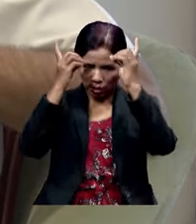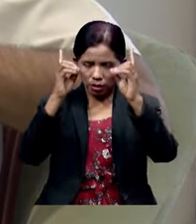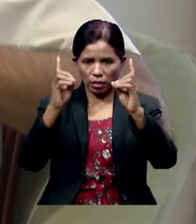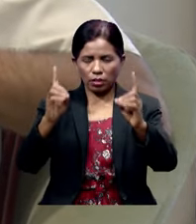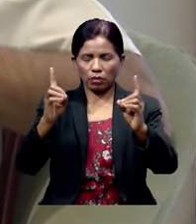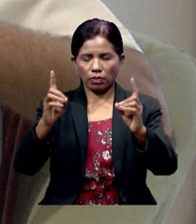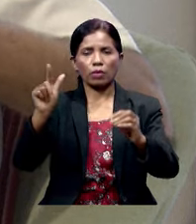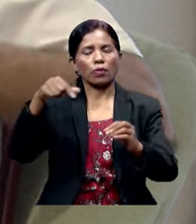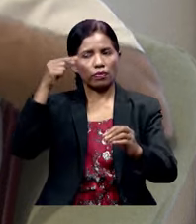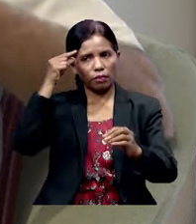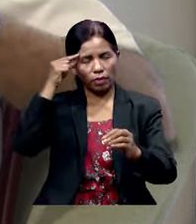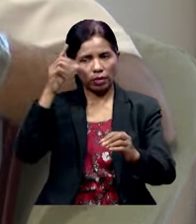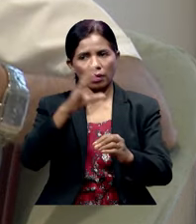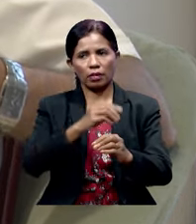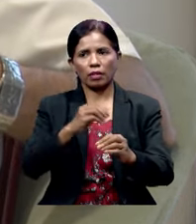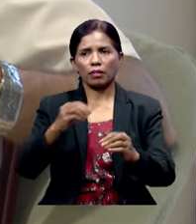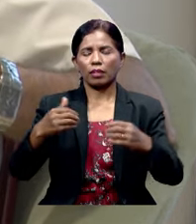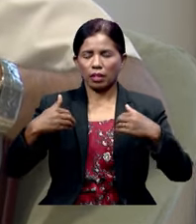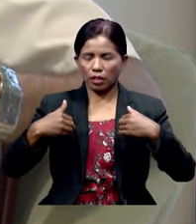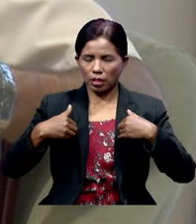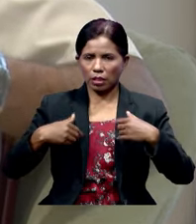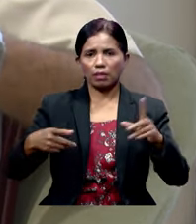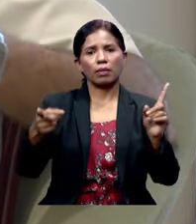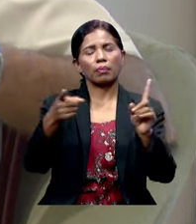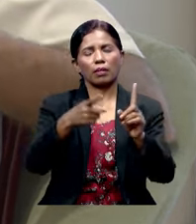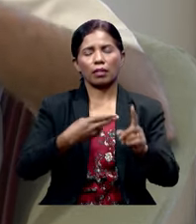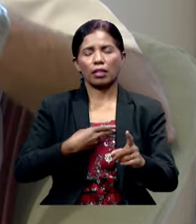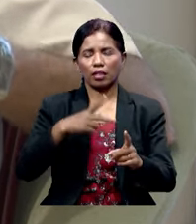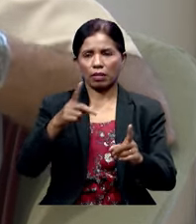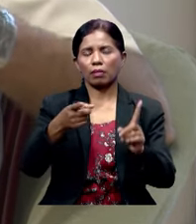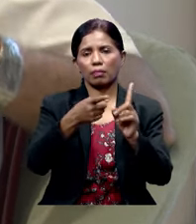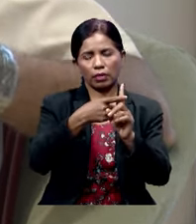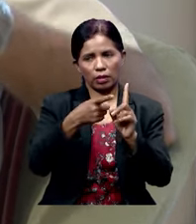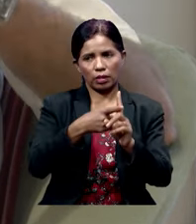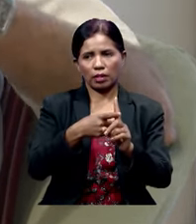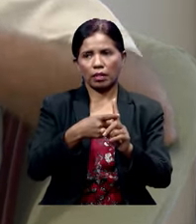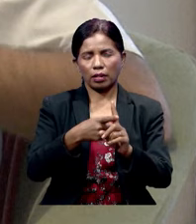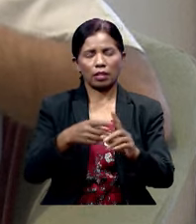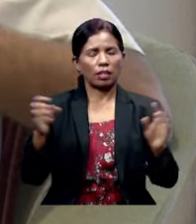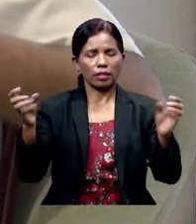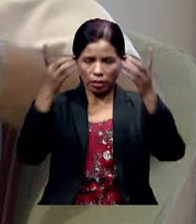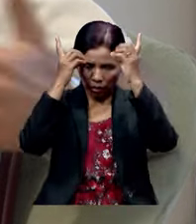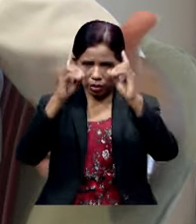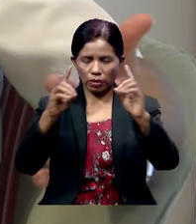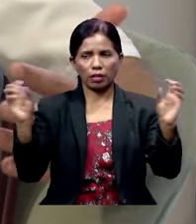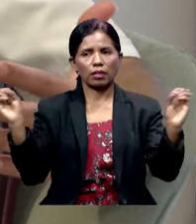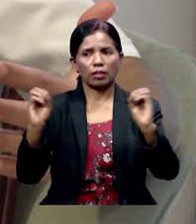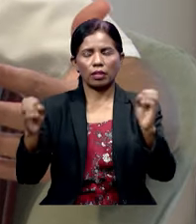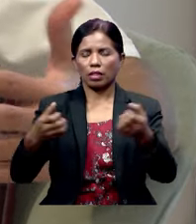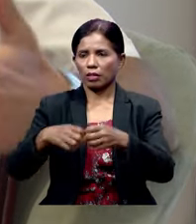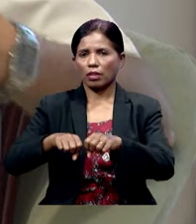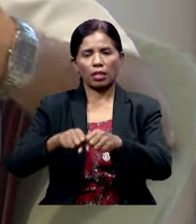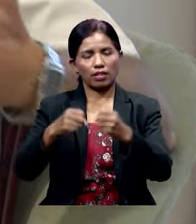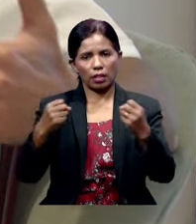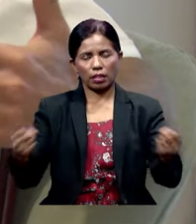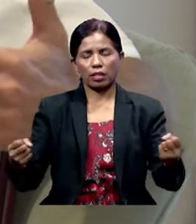governo de uma maneira positiva esta decisão não é para destruir